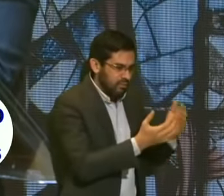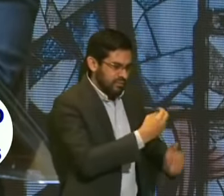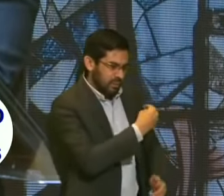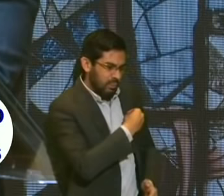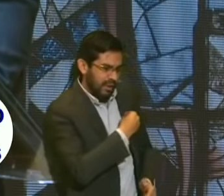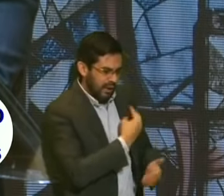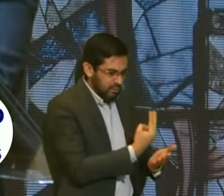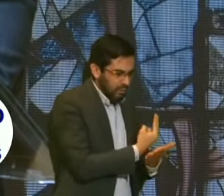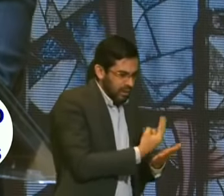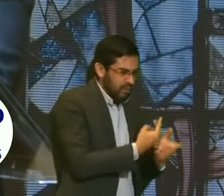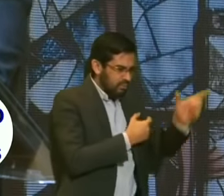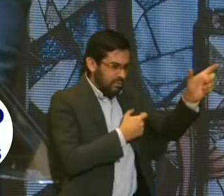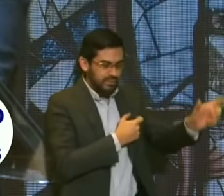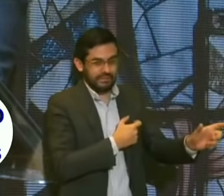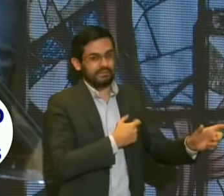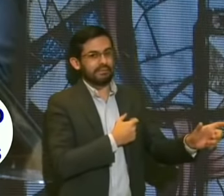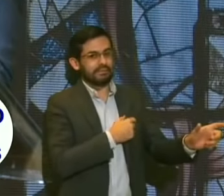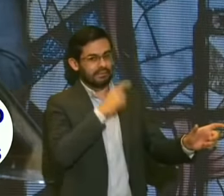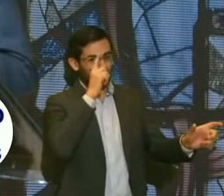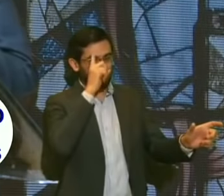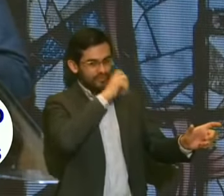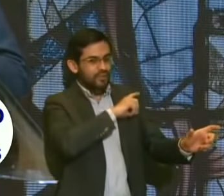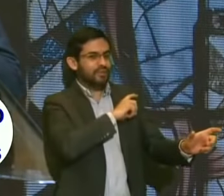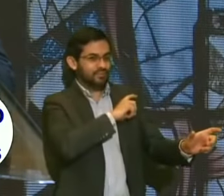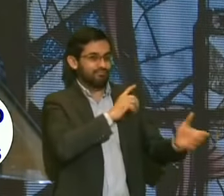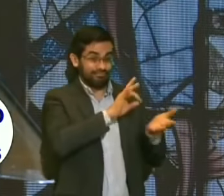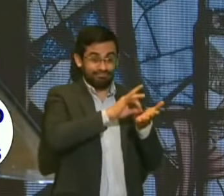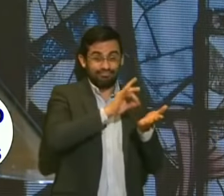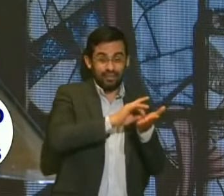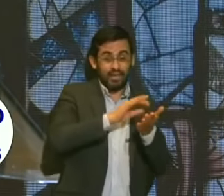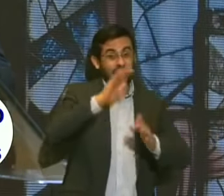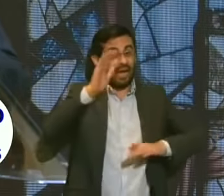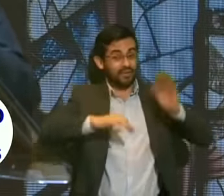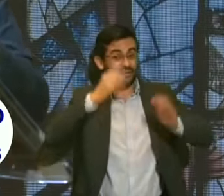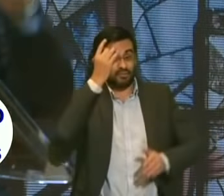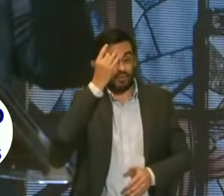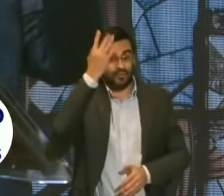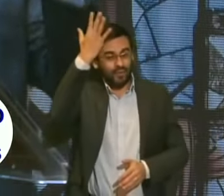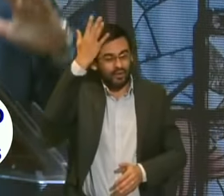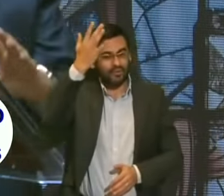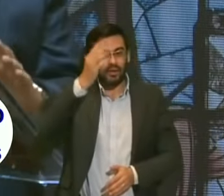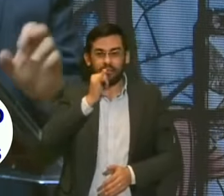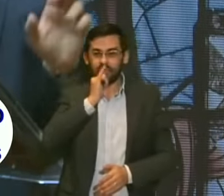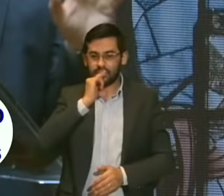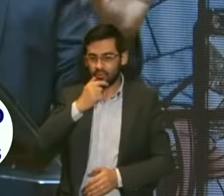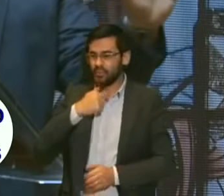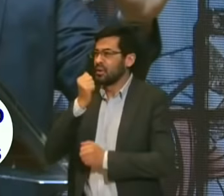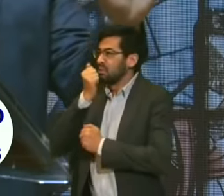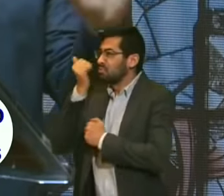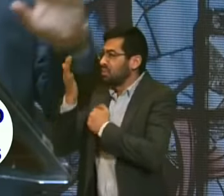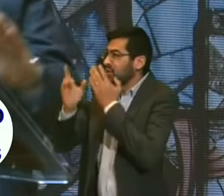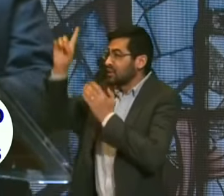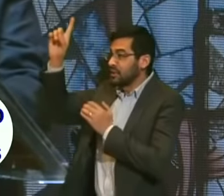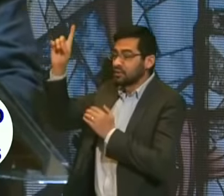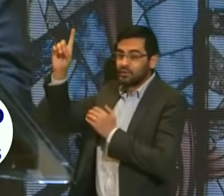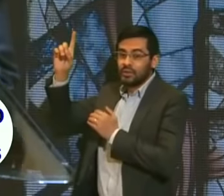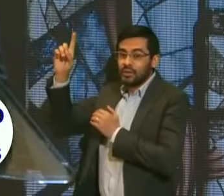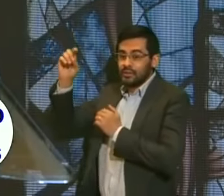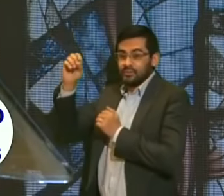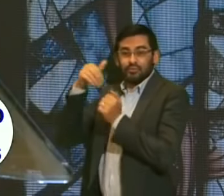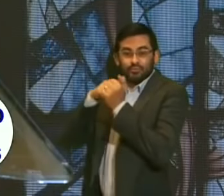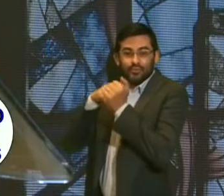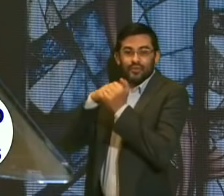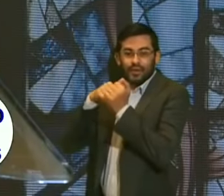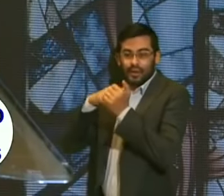uma outra pessoa. Eu acho que é mais fácil eu contar os meus erros para Deus no privado do meu